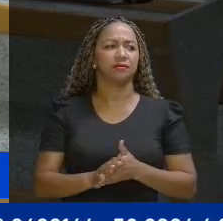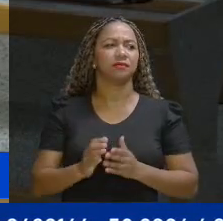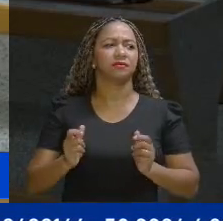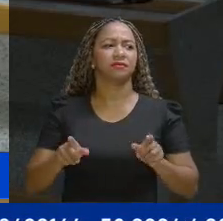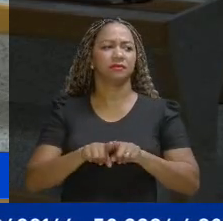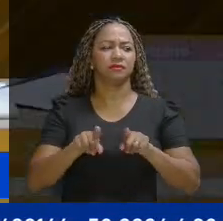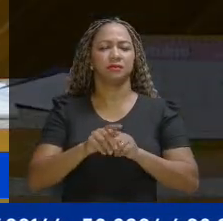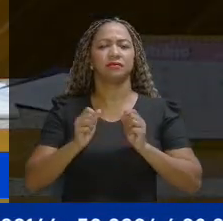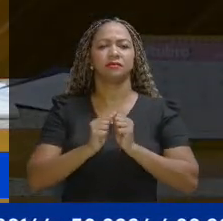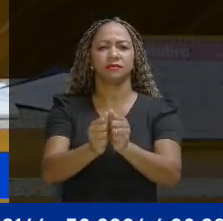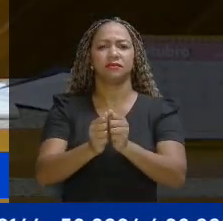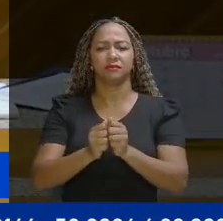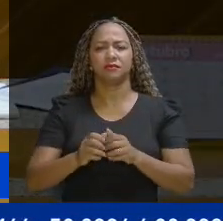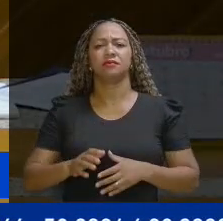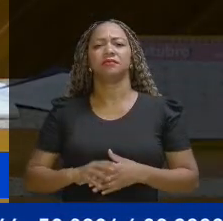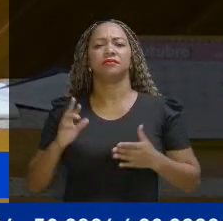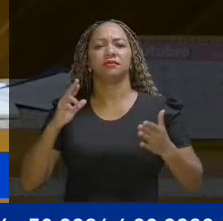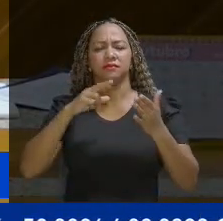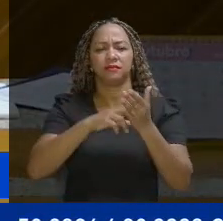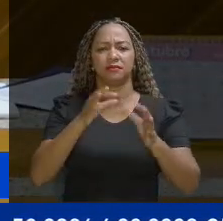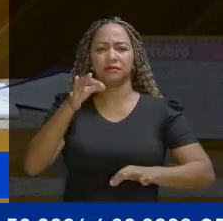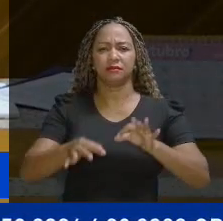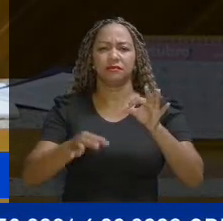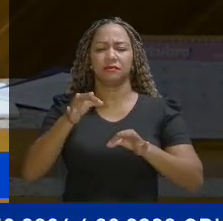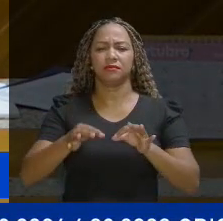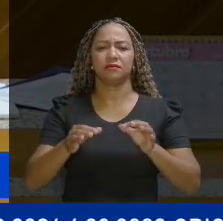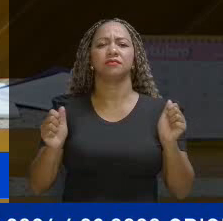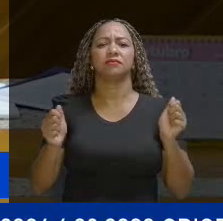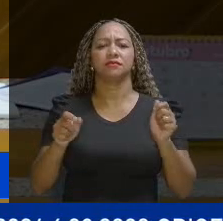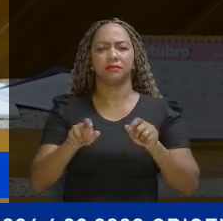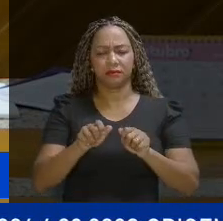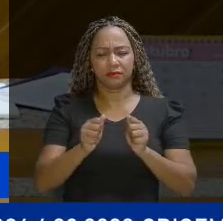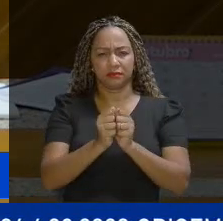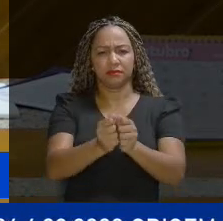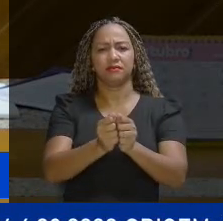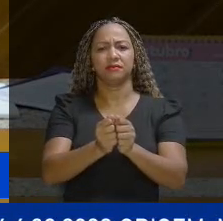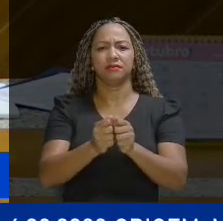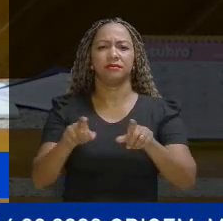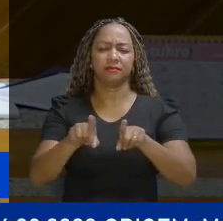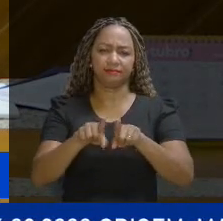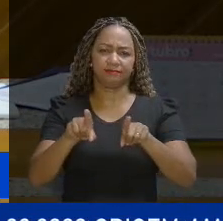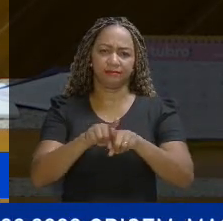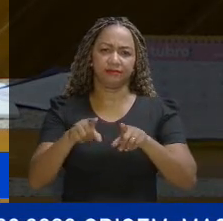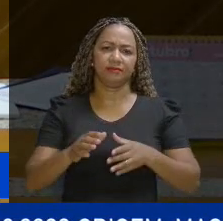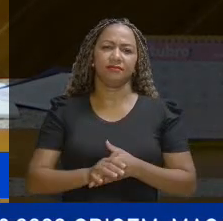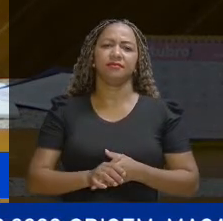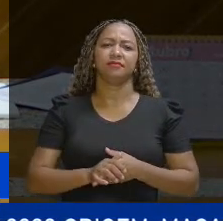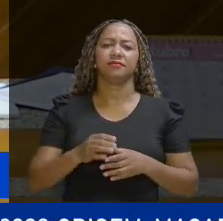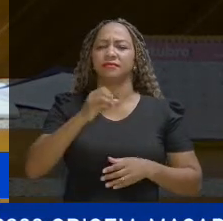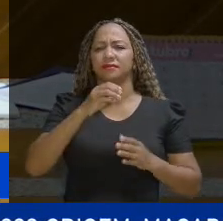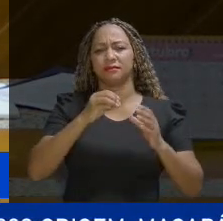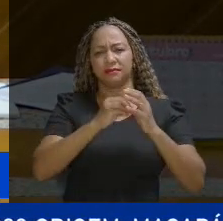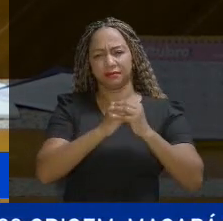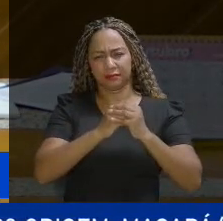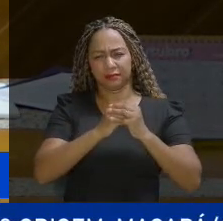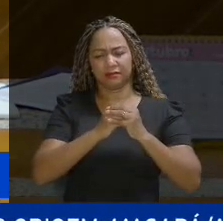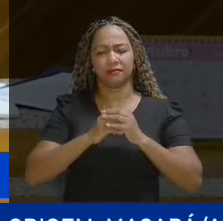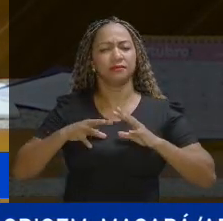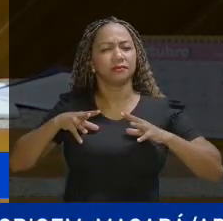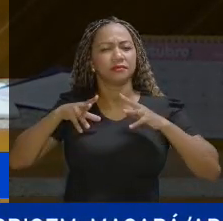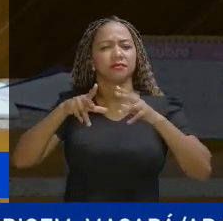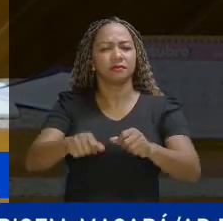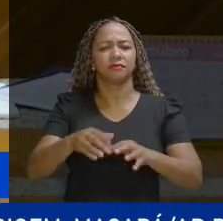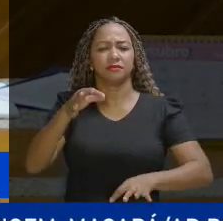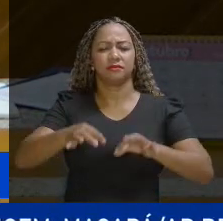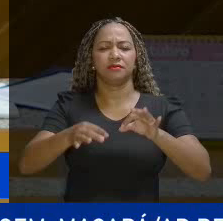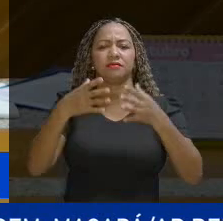Juíza Tina Souza. O relator, excelência. Juiz Normande Souza. Eu também acompanho, excelência. O Tribunal Regional Eleitoral do Amapá, por